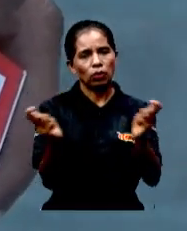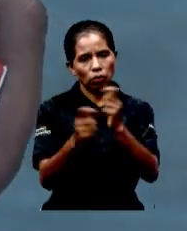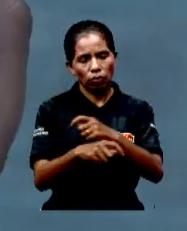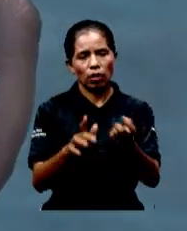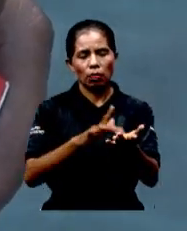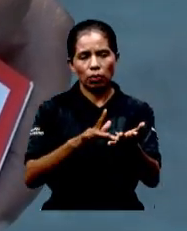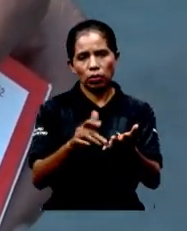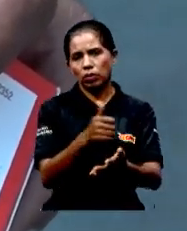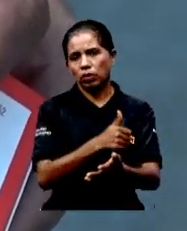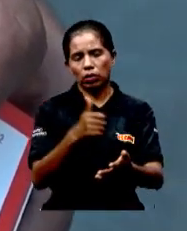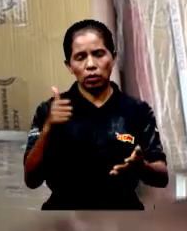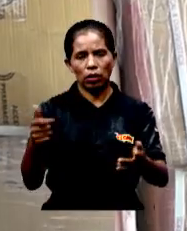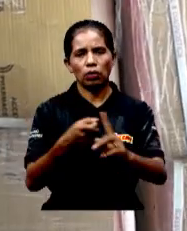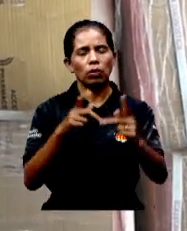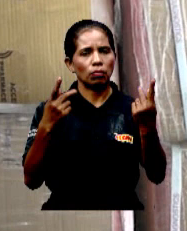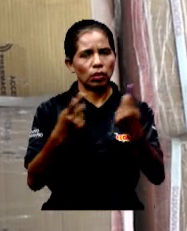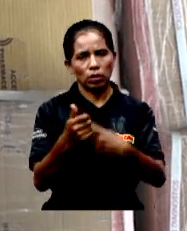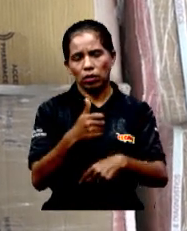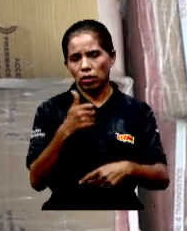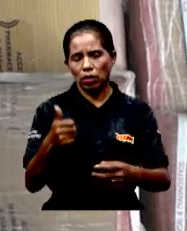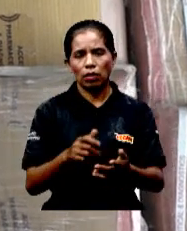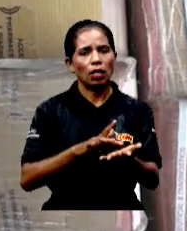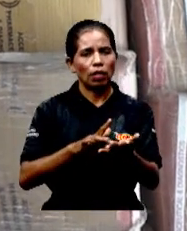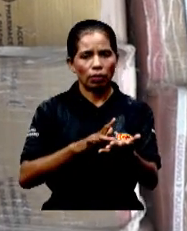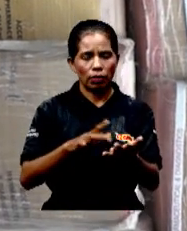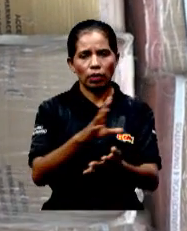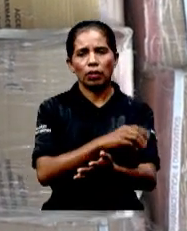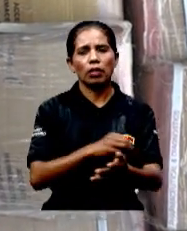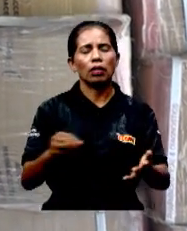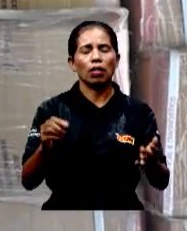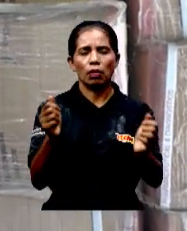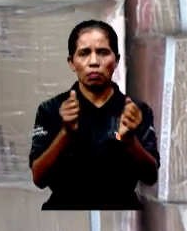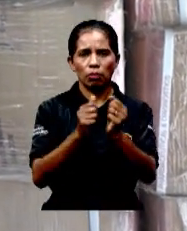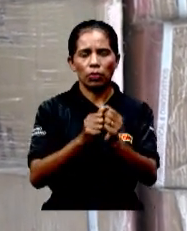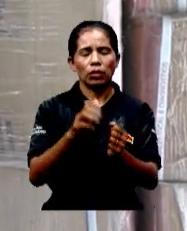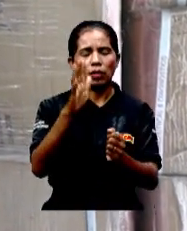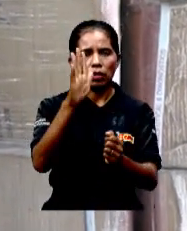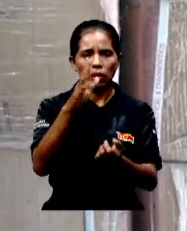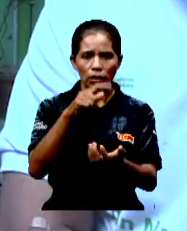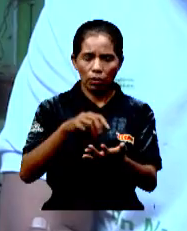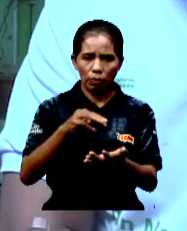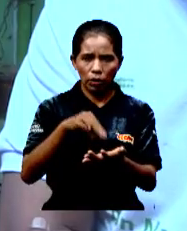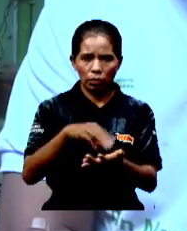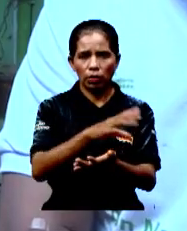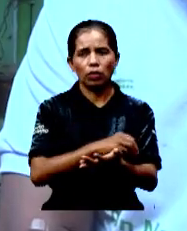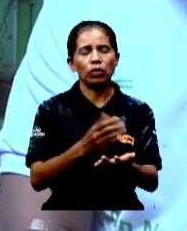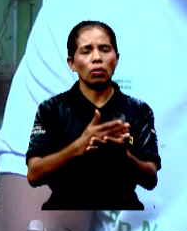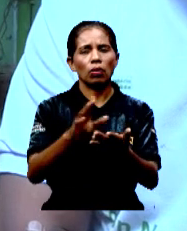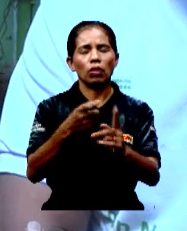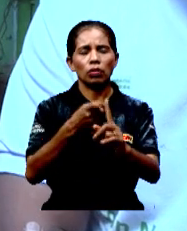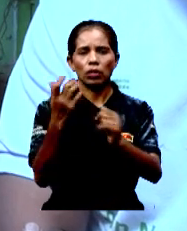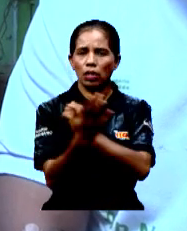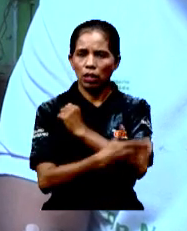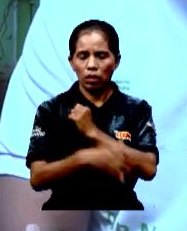aimoruk paracetamol husi companhia seluk. Ai moruk paracetamol tableta tokon ida resin ne belaya kualidade ne so sa husi na